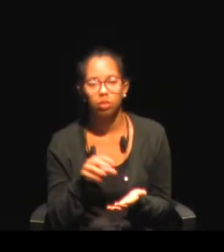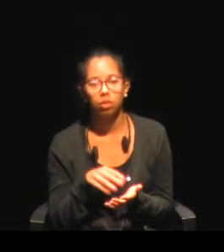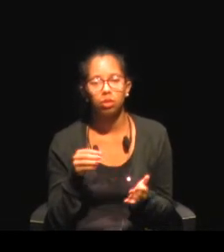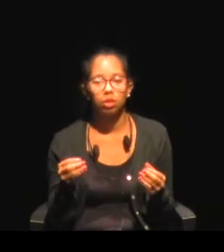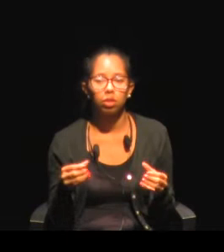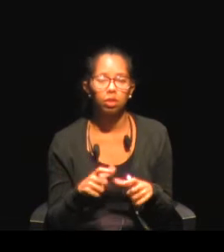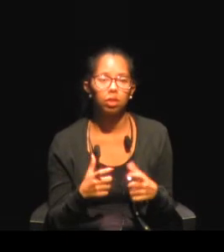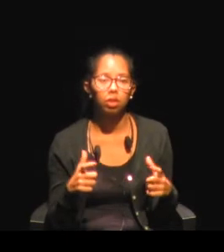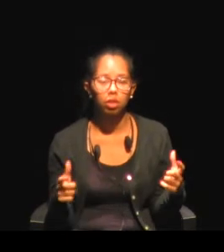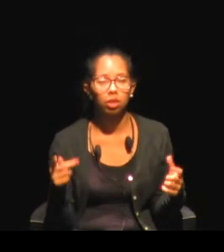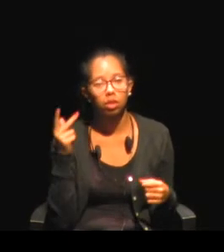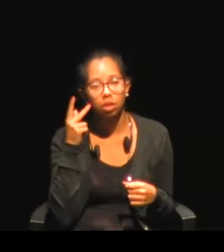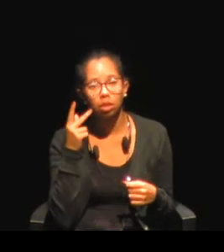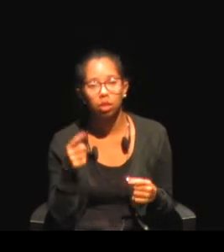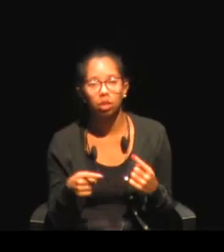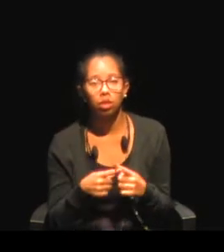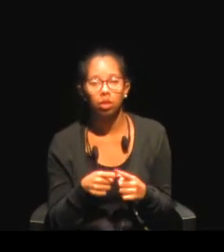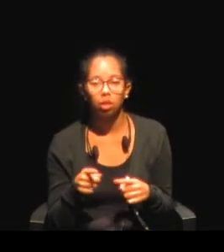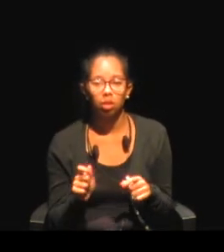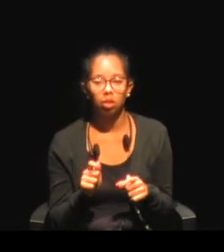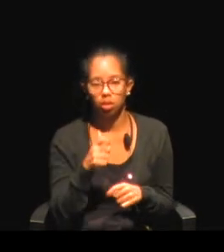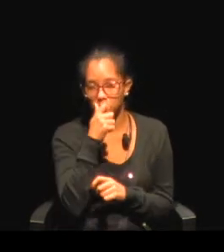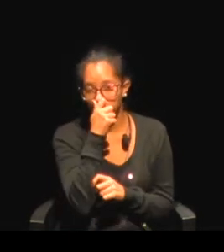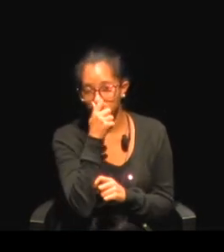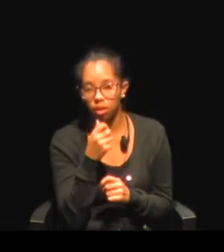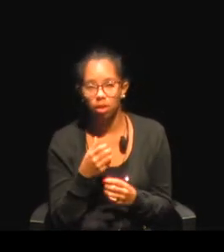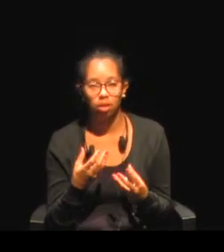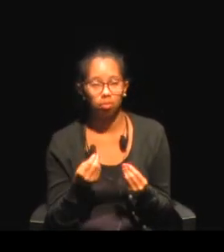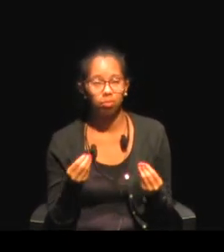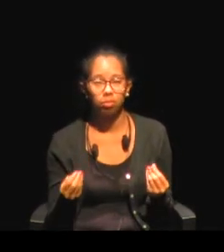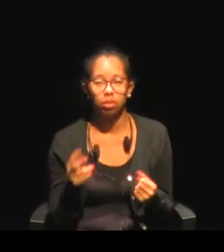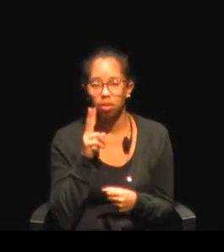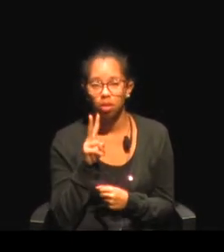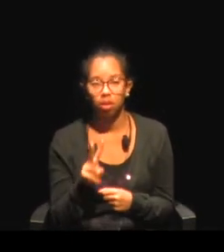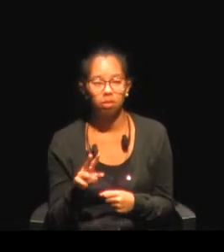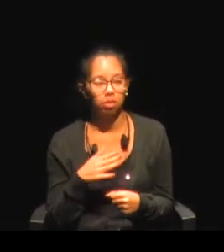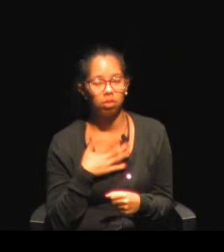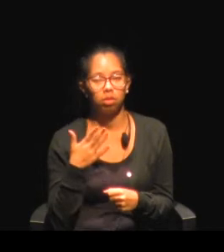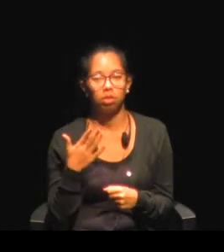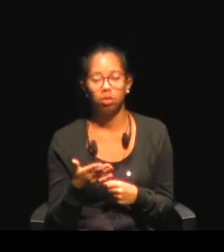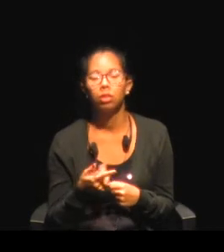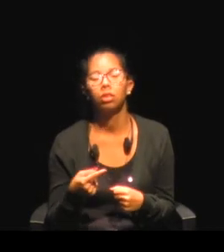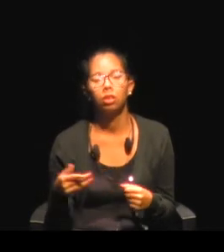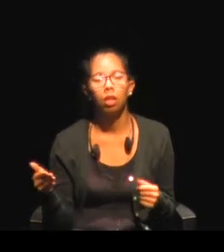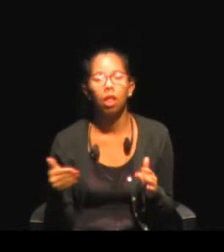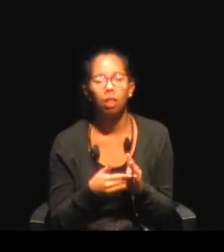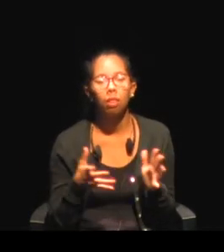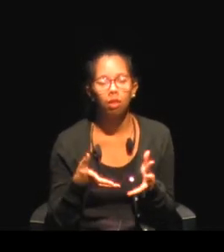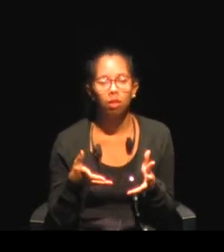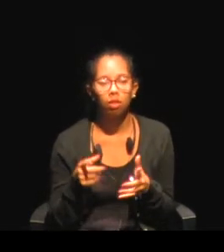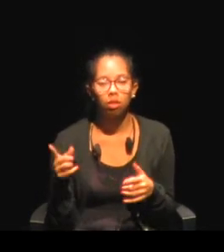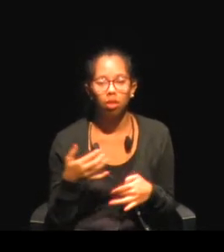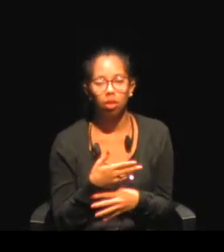crescendo como a grande São Paulo. O processo de inchaço dessa cidade foi uma coisa impressionante, da segunda metade do século